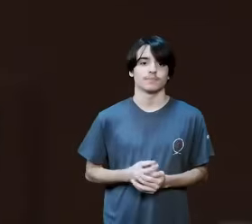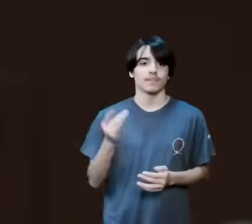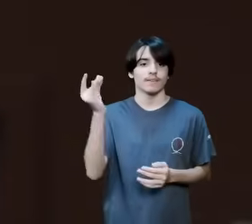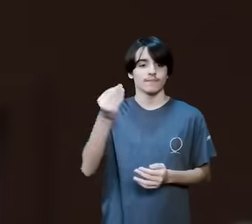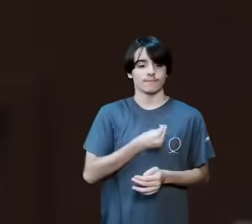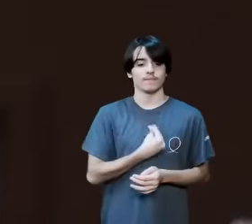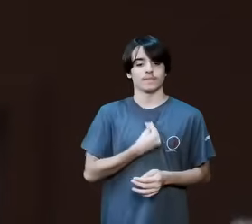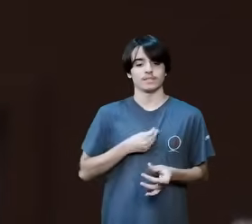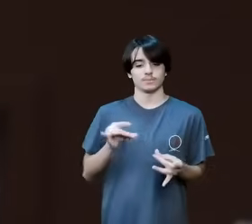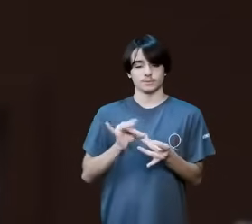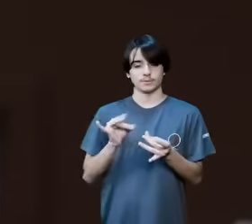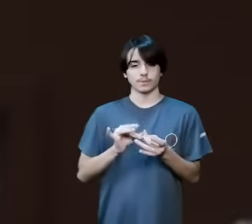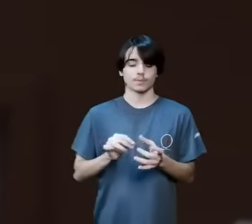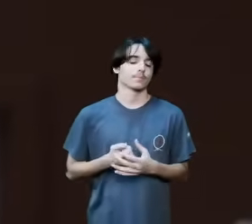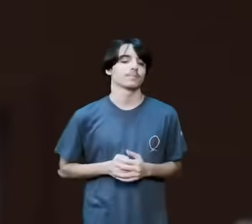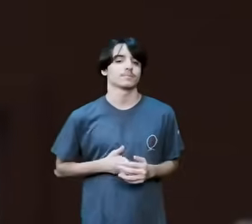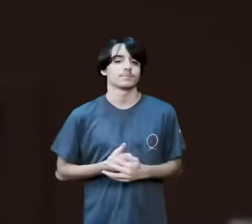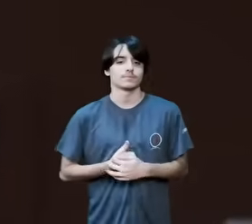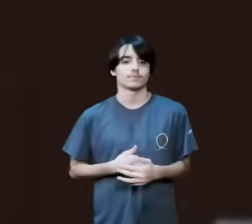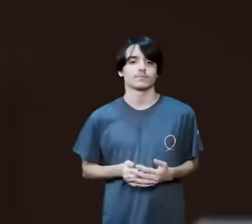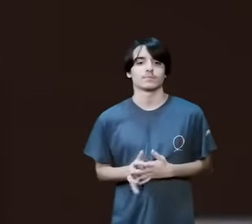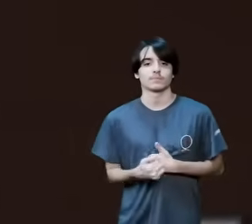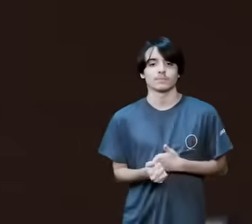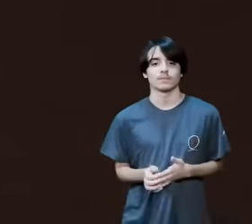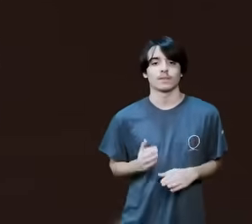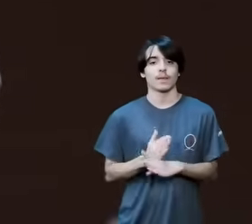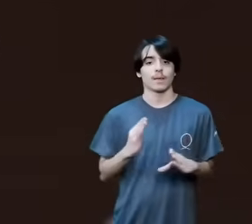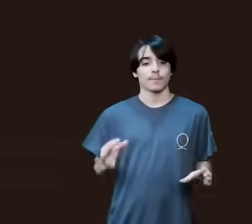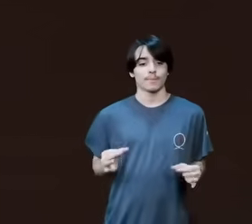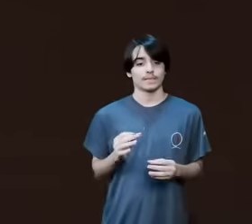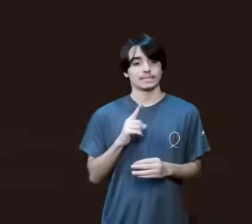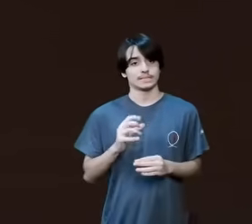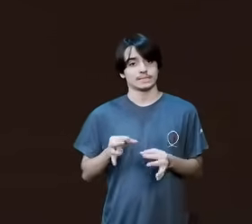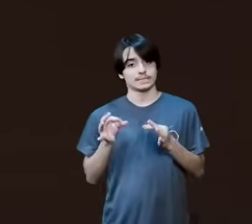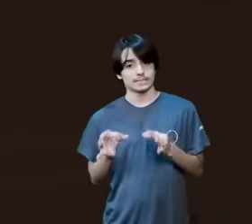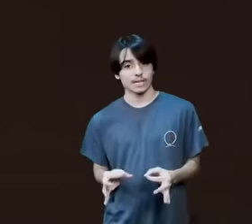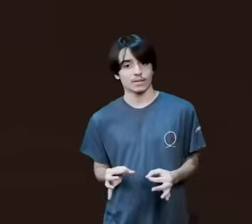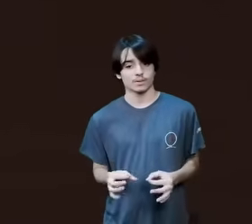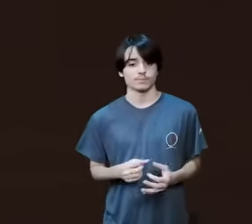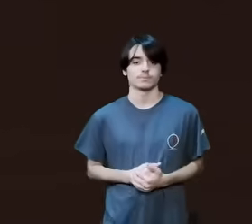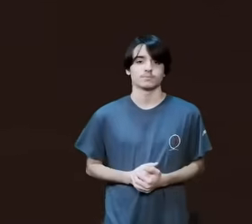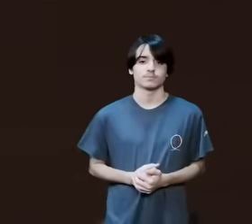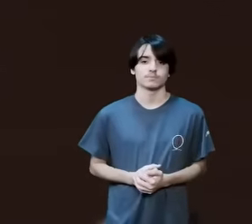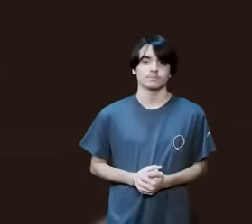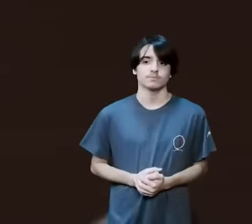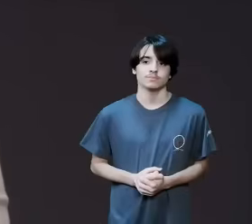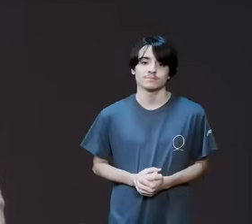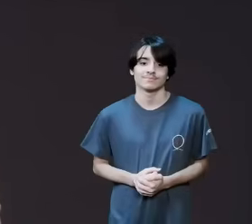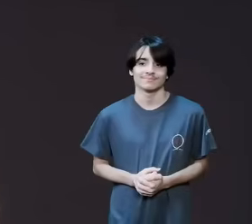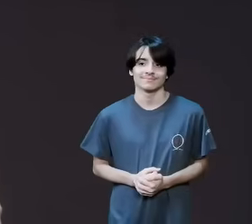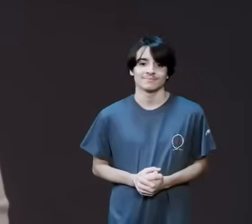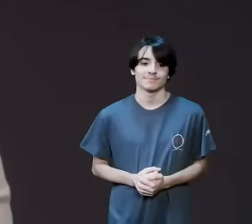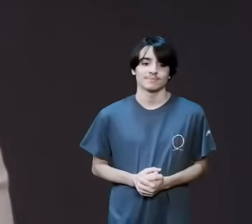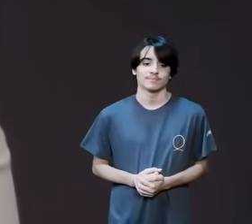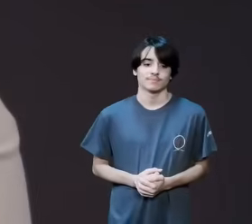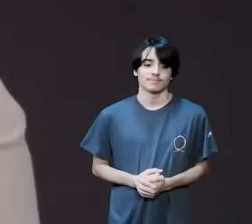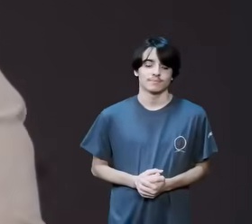espiritual, ok? Só que devoção não vem com efusão.